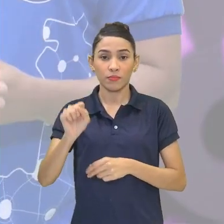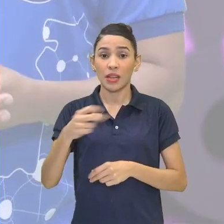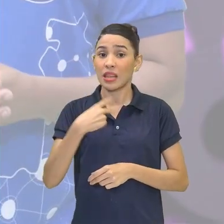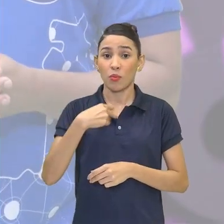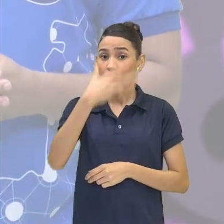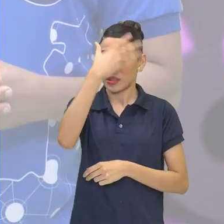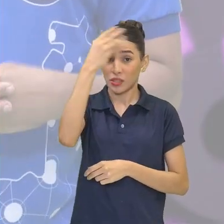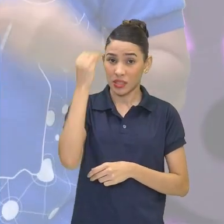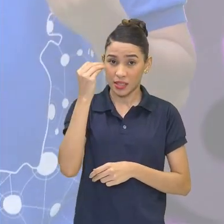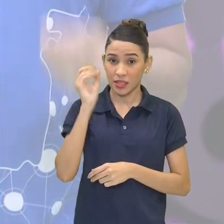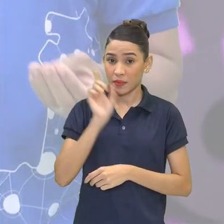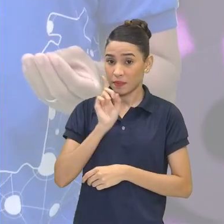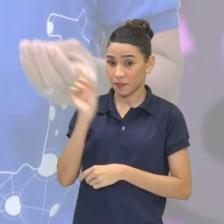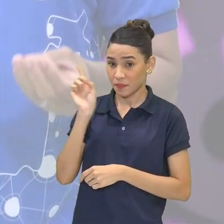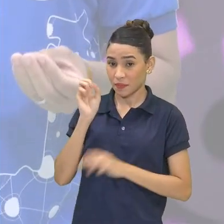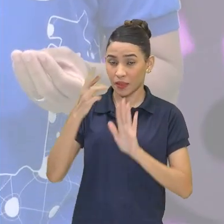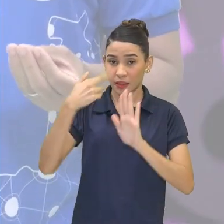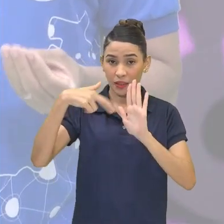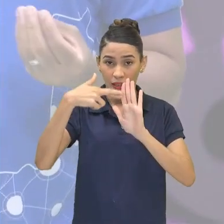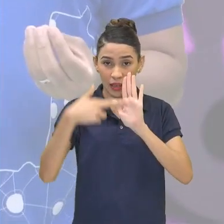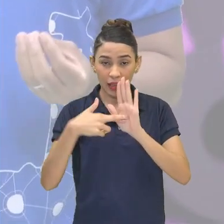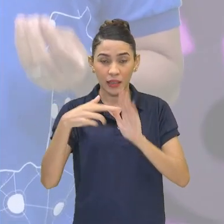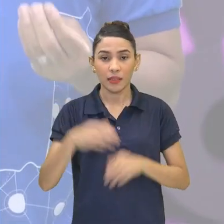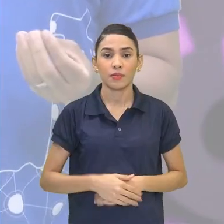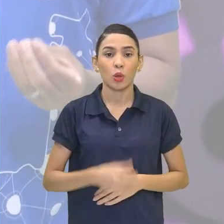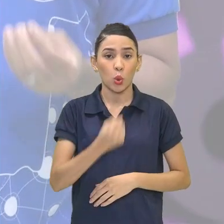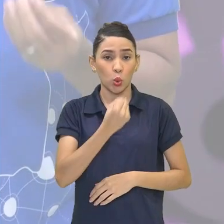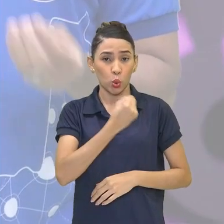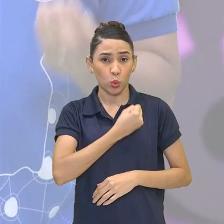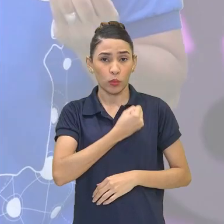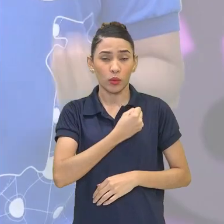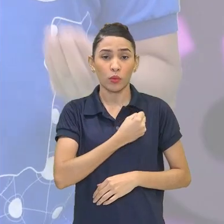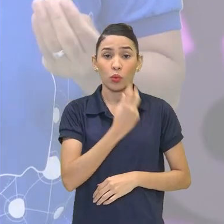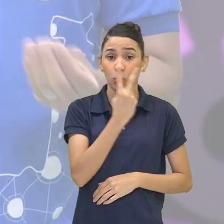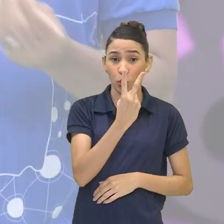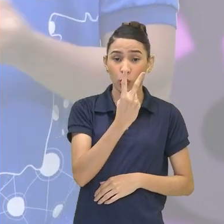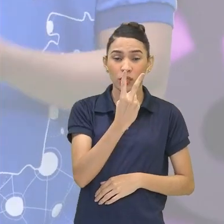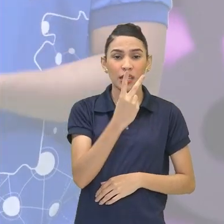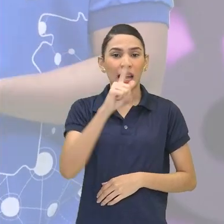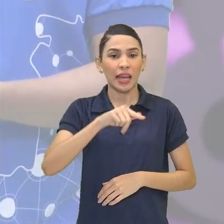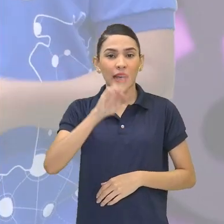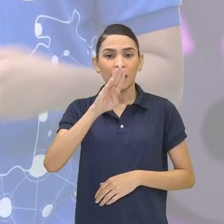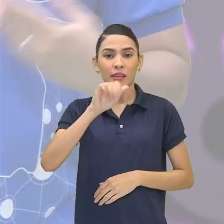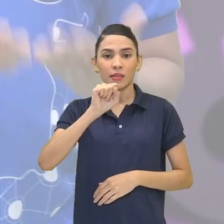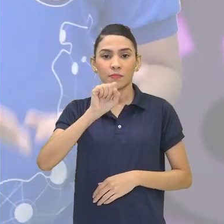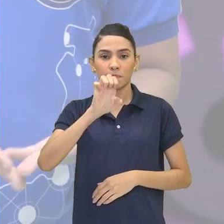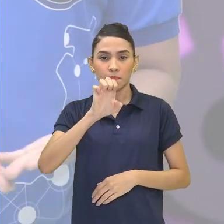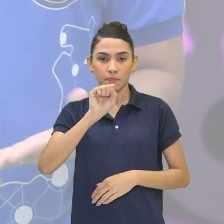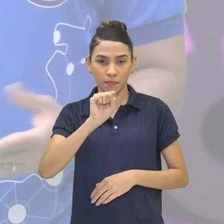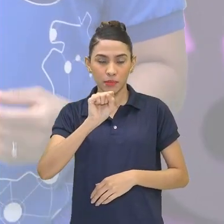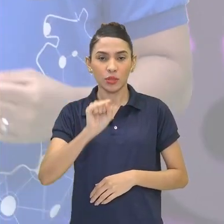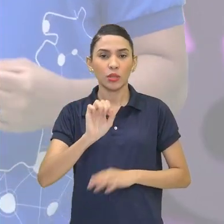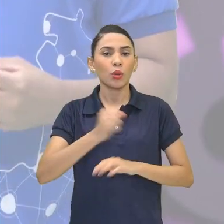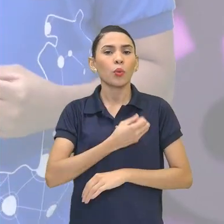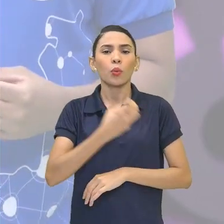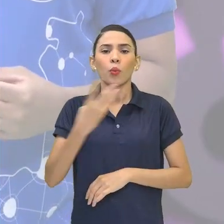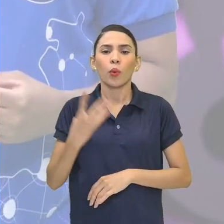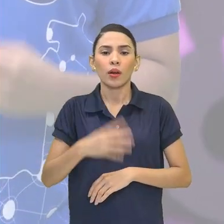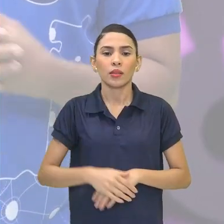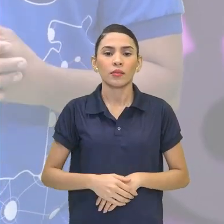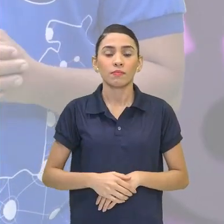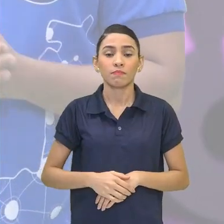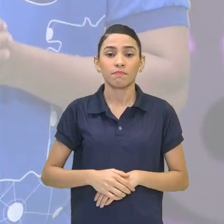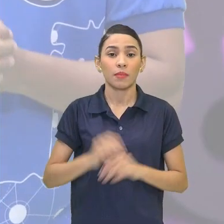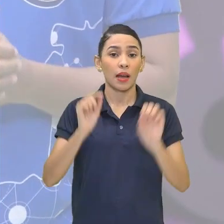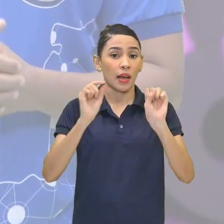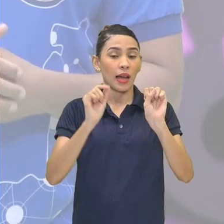significa cada termo desse. O 2, a base, significa que eu vou multiplicar ela por ela mesma. Quantas vezes? O número que está